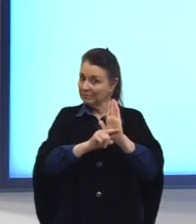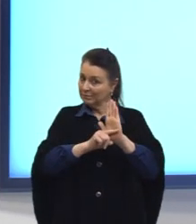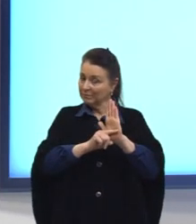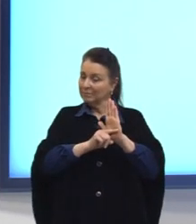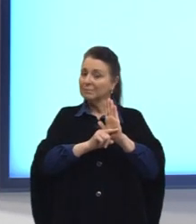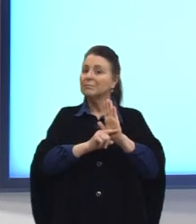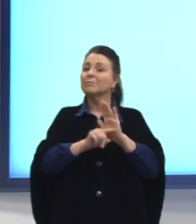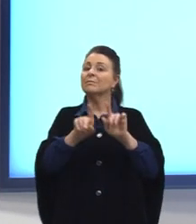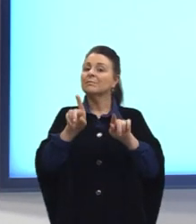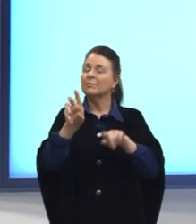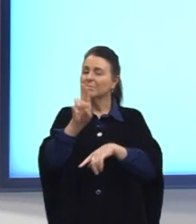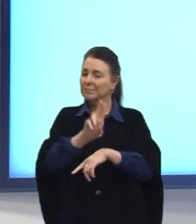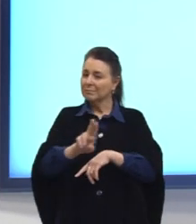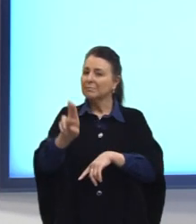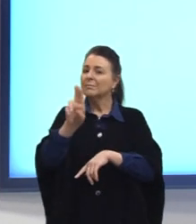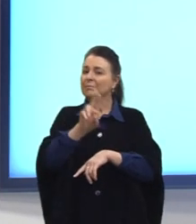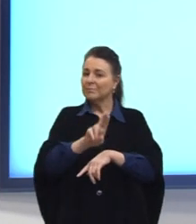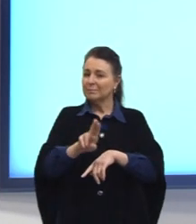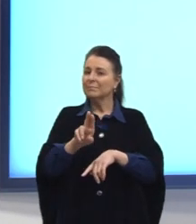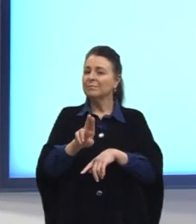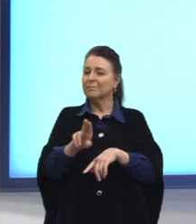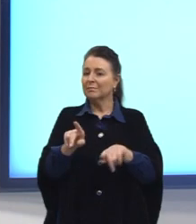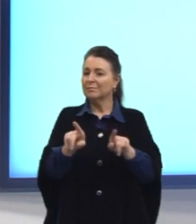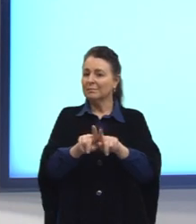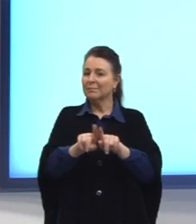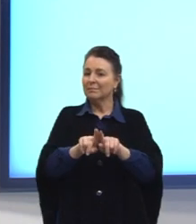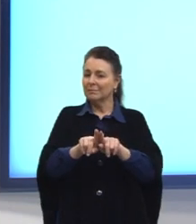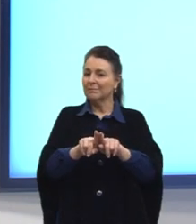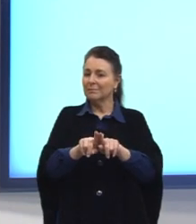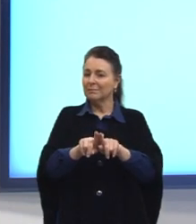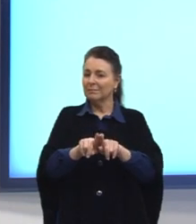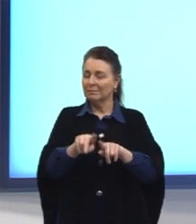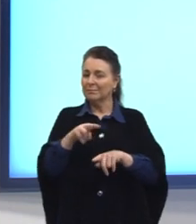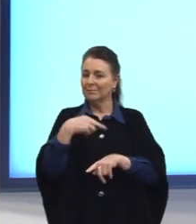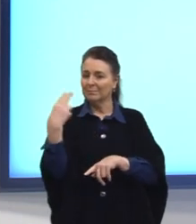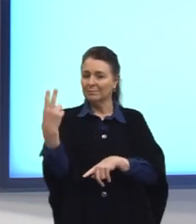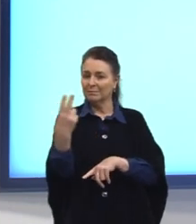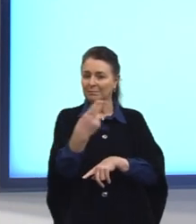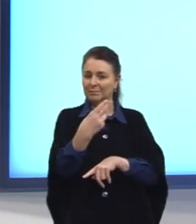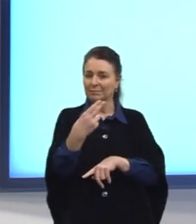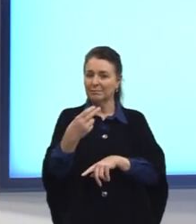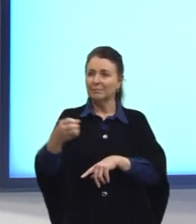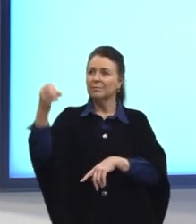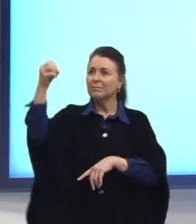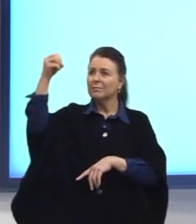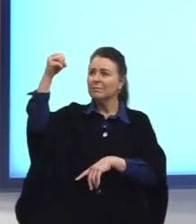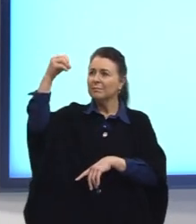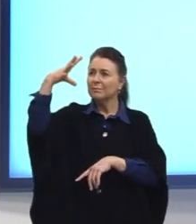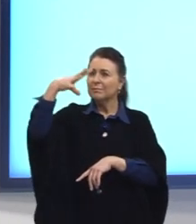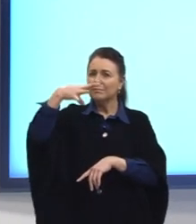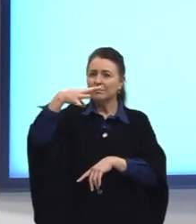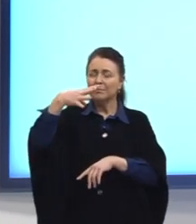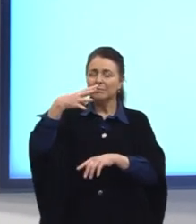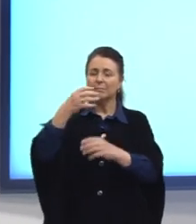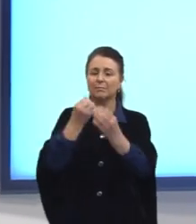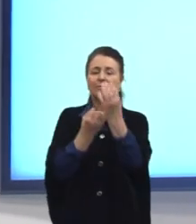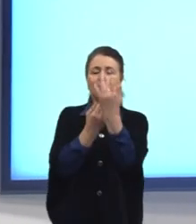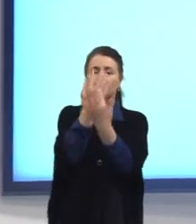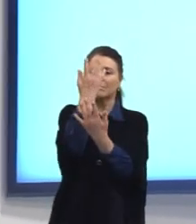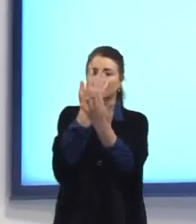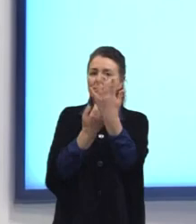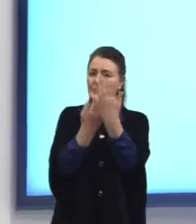estão entre as mais usadas por nós né então a luz visível a luz ultravioleta